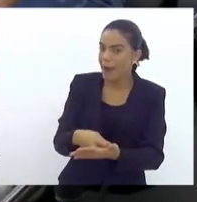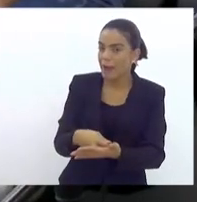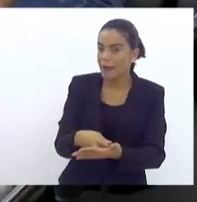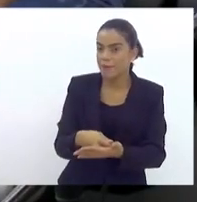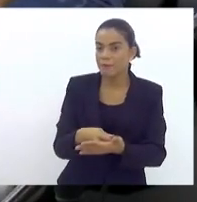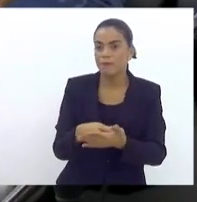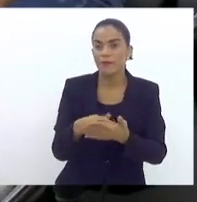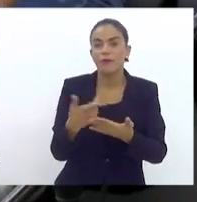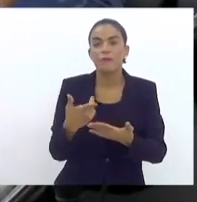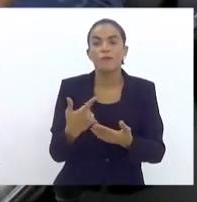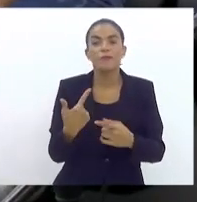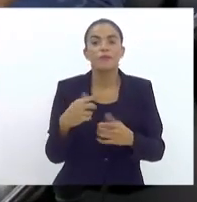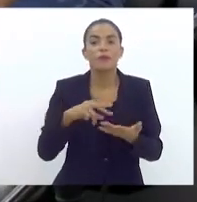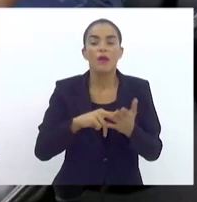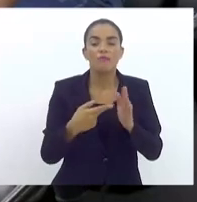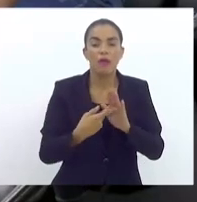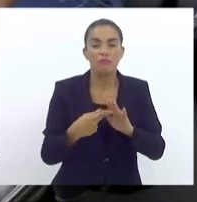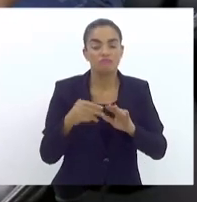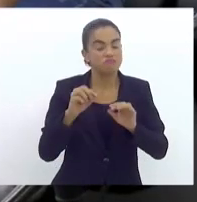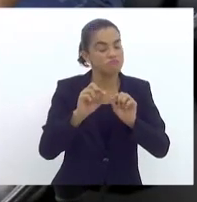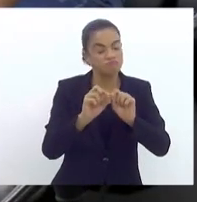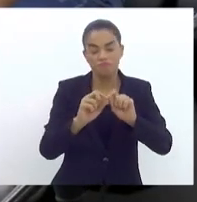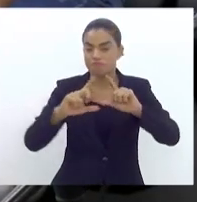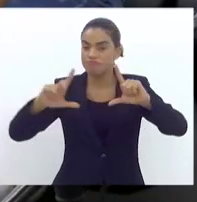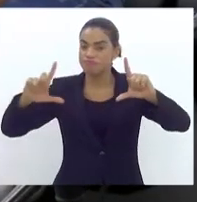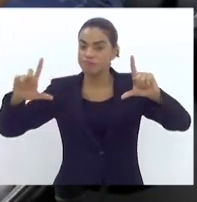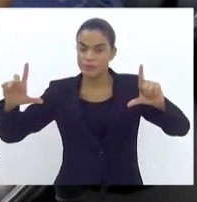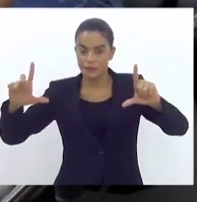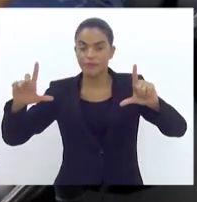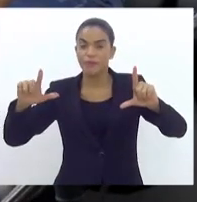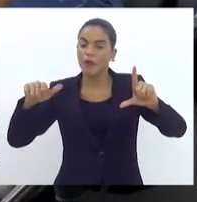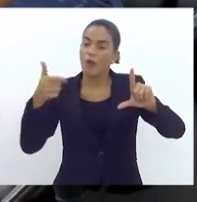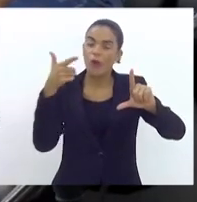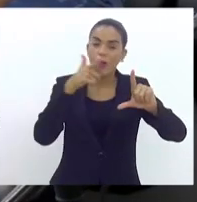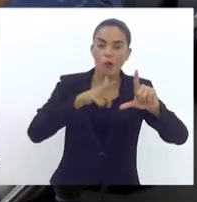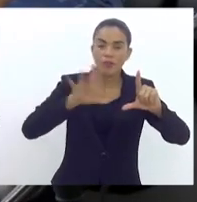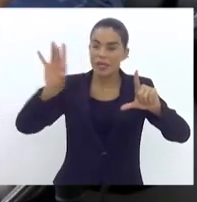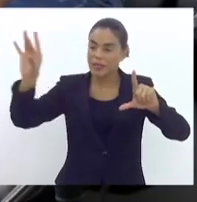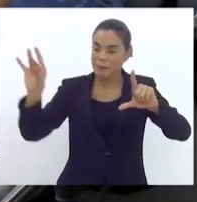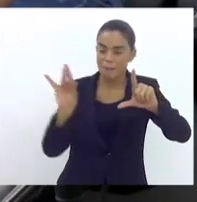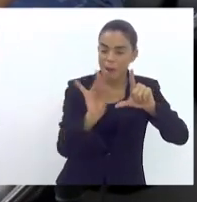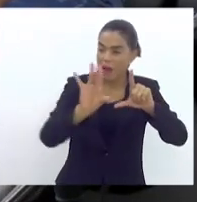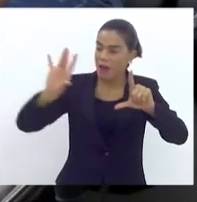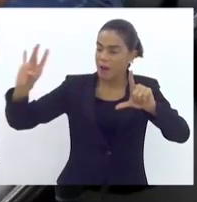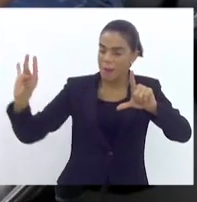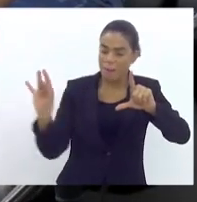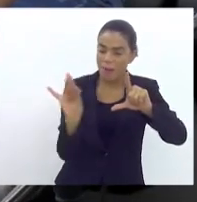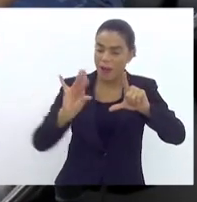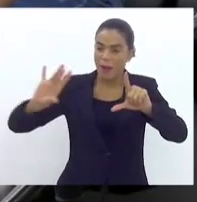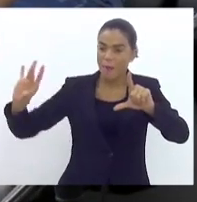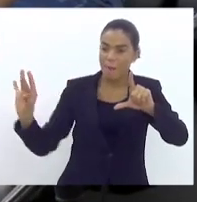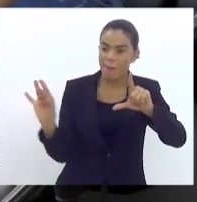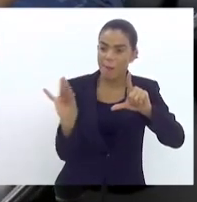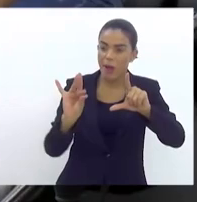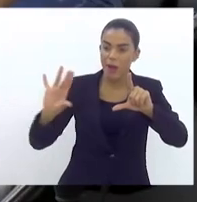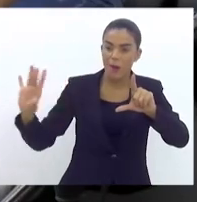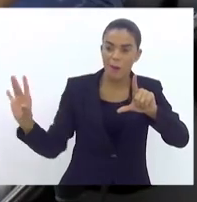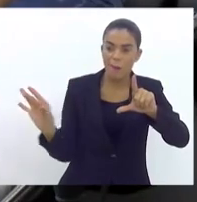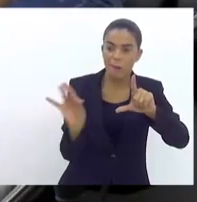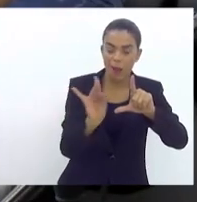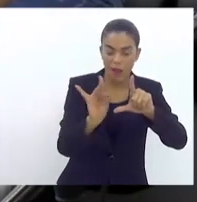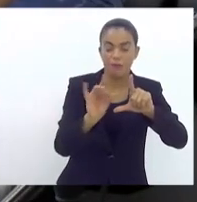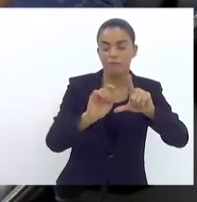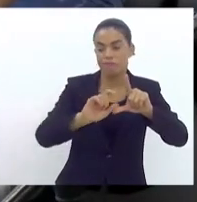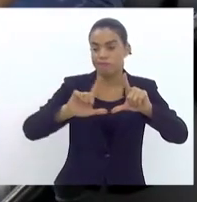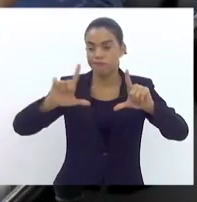abre Na verdade uma aba e você dali você consegue arrastar todas as conversas para essa aba e ela